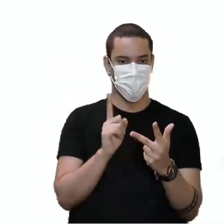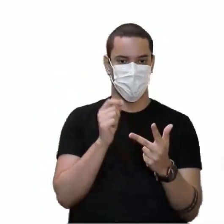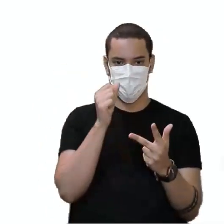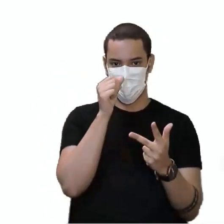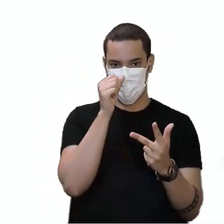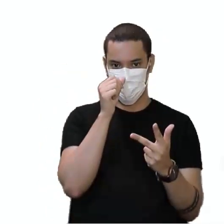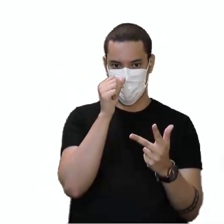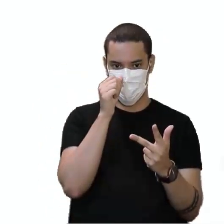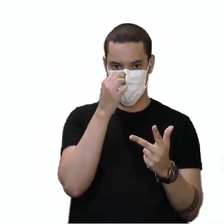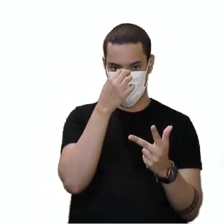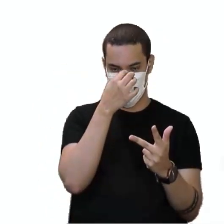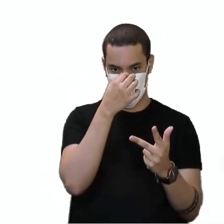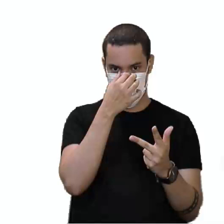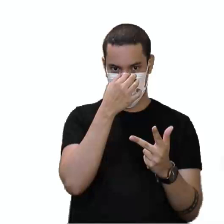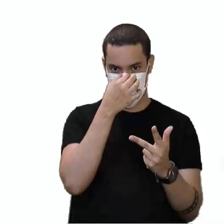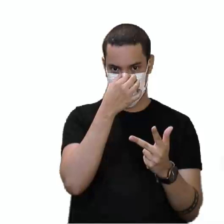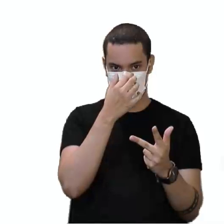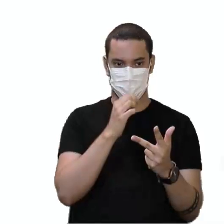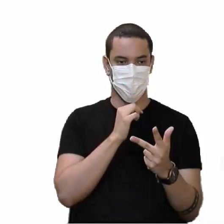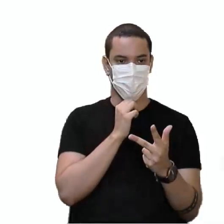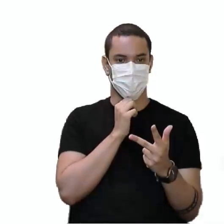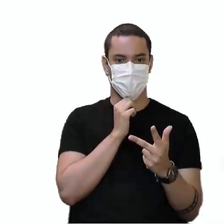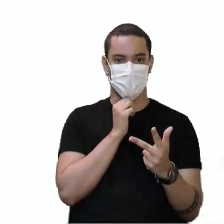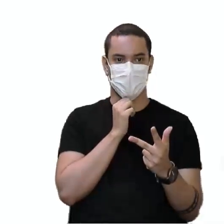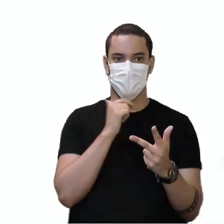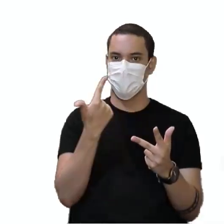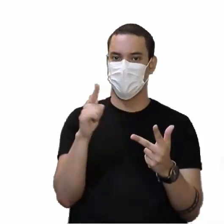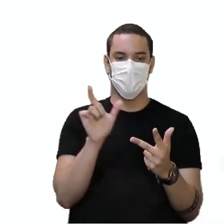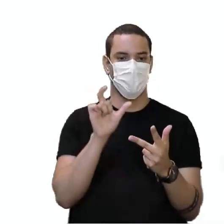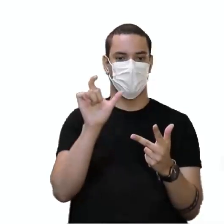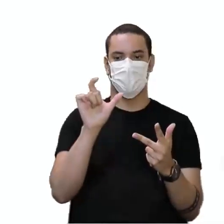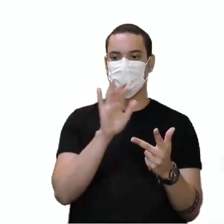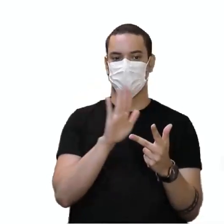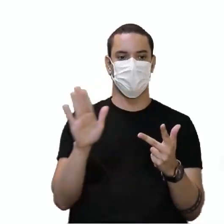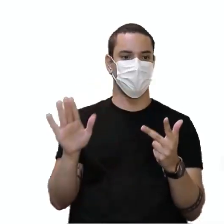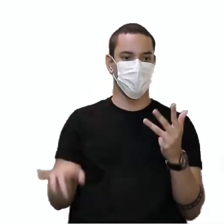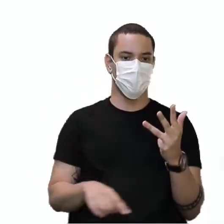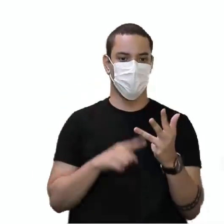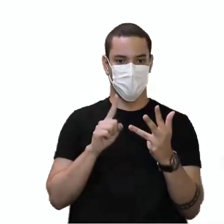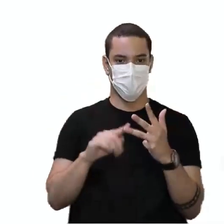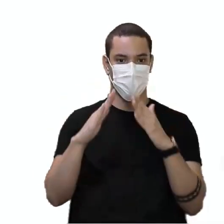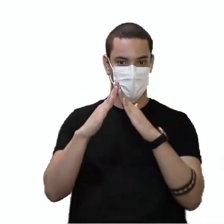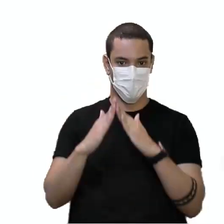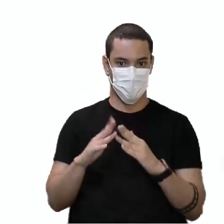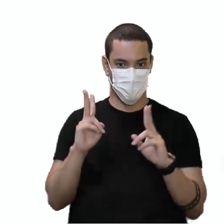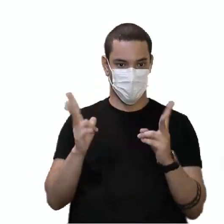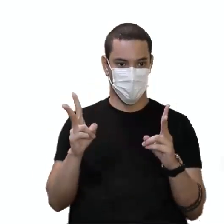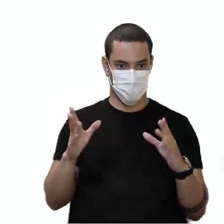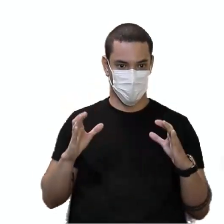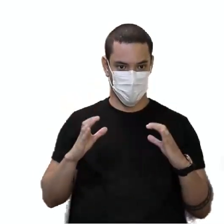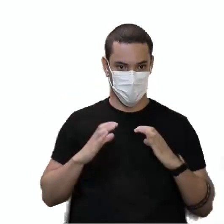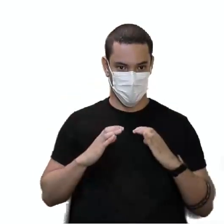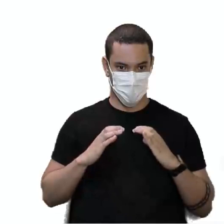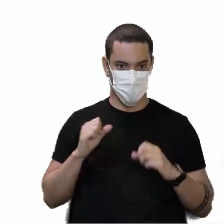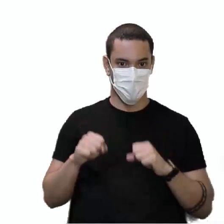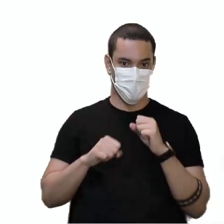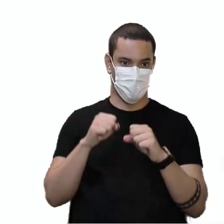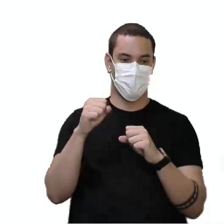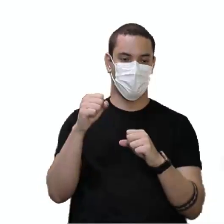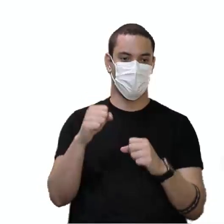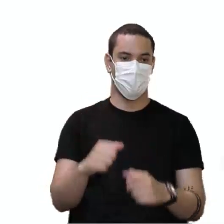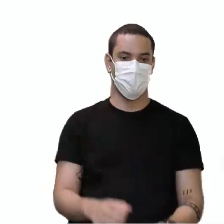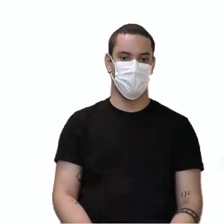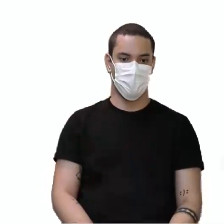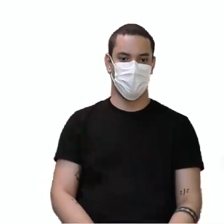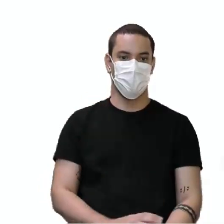um cognato. Você poderia até visualizar. Não tem a palavra acidente. Ele mora na mesma cidade que os alunos escalou um vulcão muito